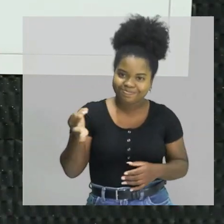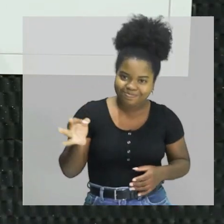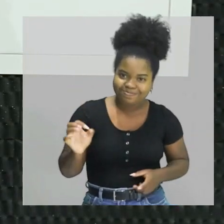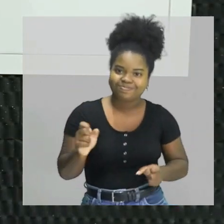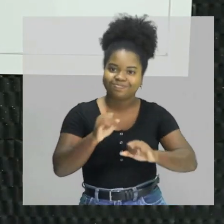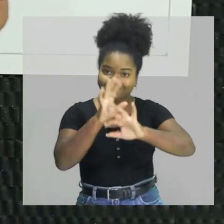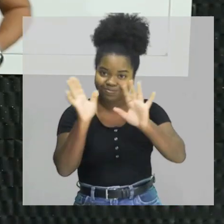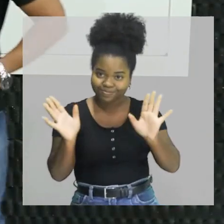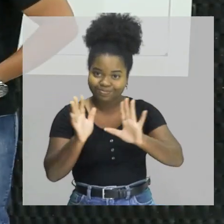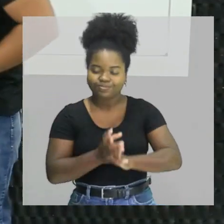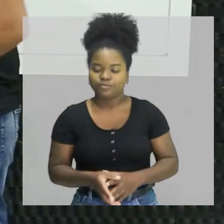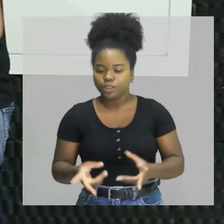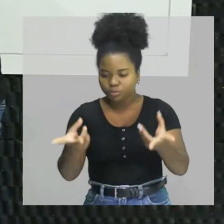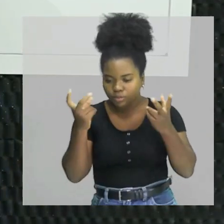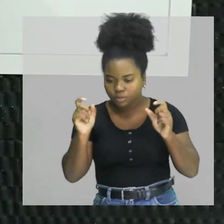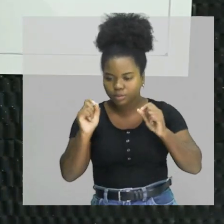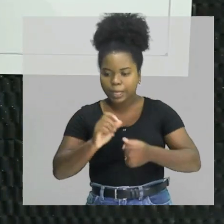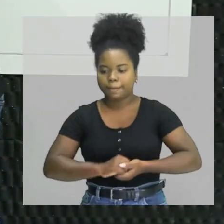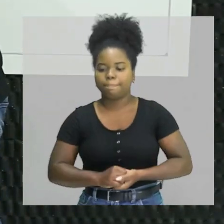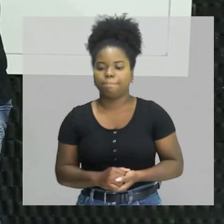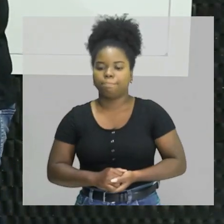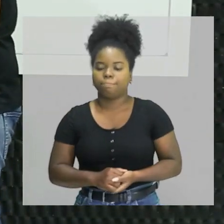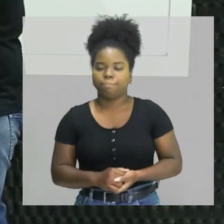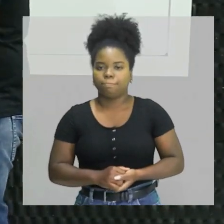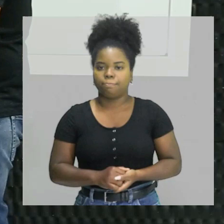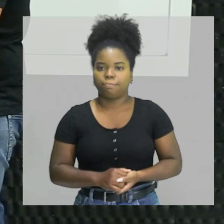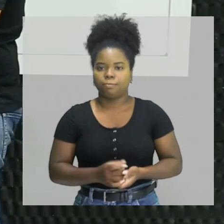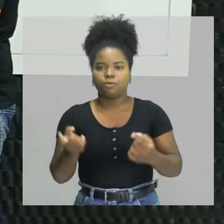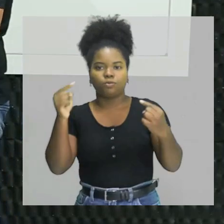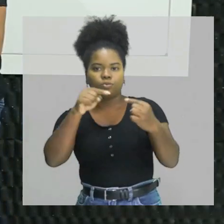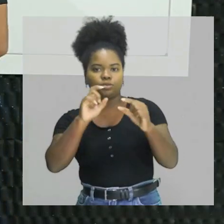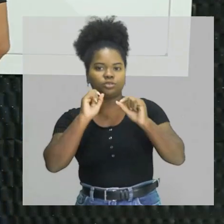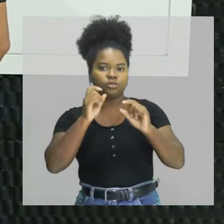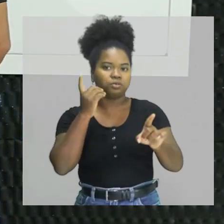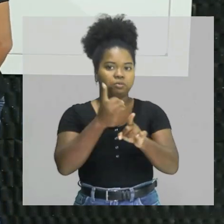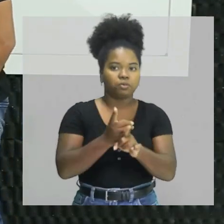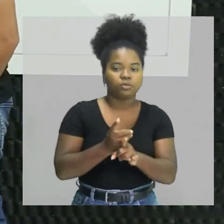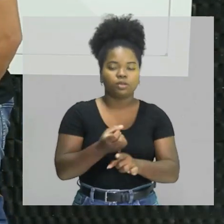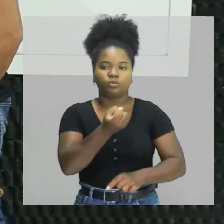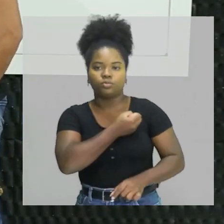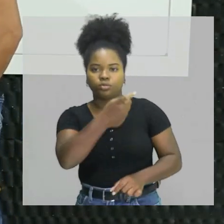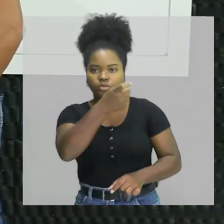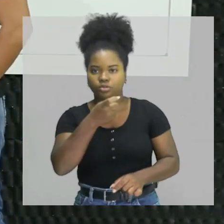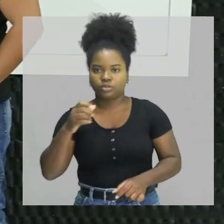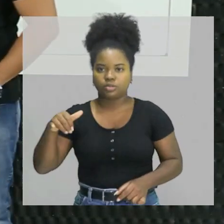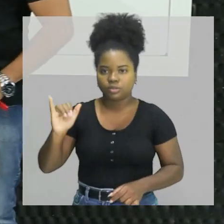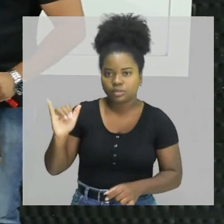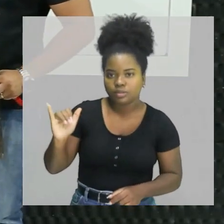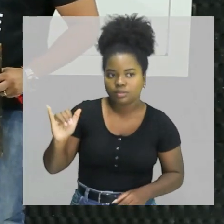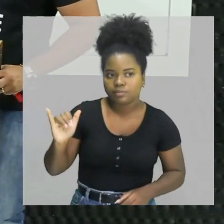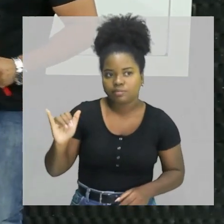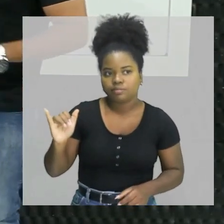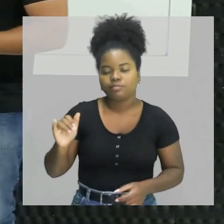Certo? Veja só, o que eu vou fazer? Então o objetivo é encontrar o valor de x e de y, que aí eu somo os dois. Como